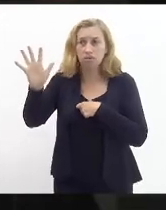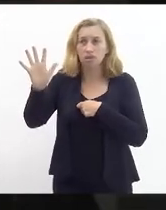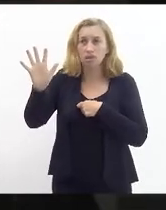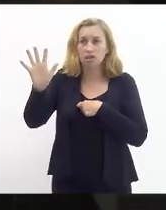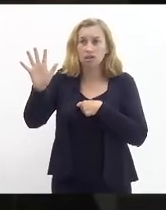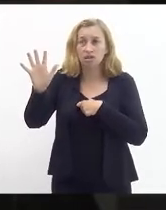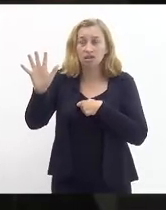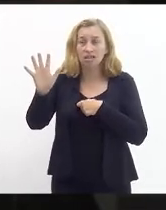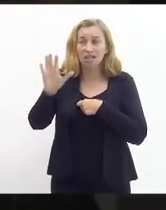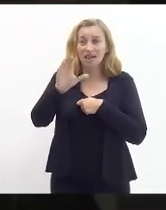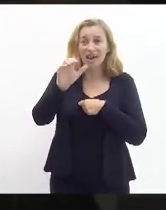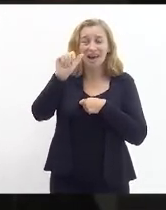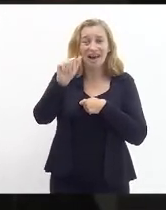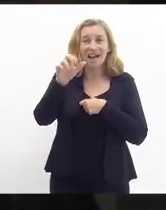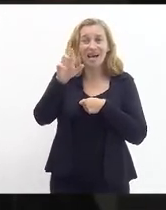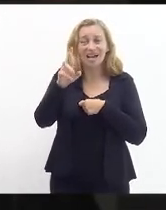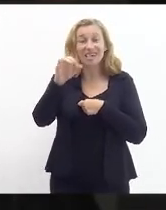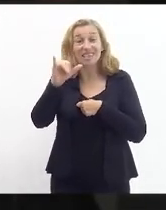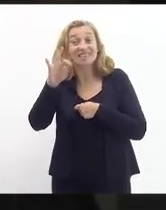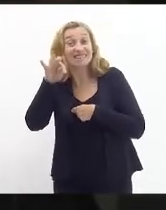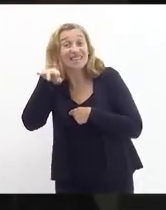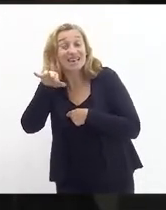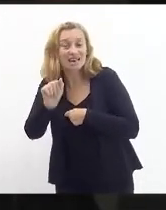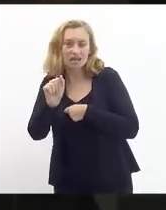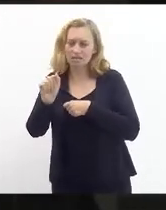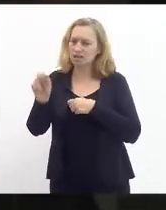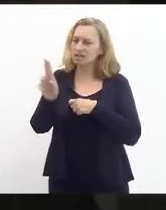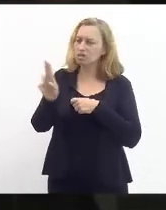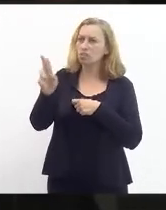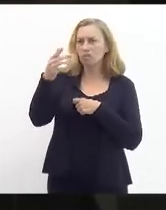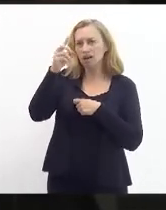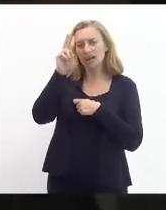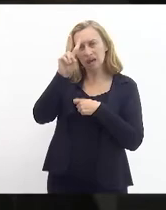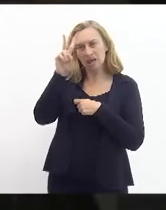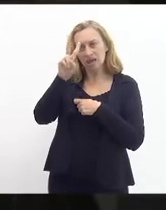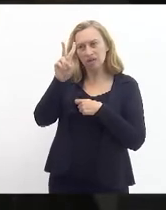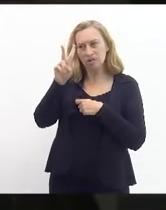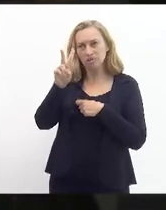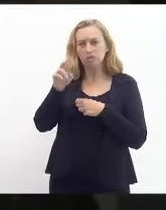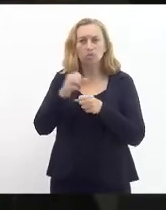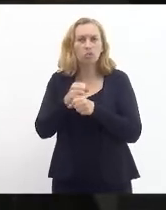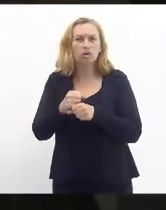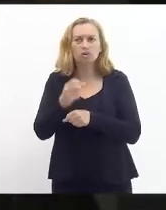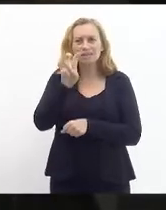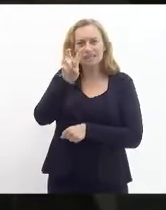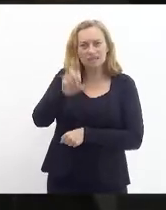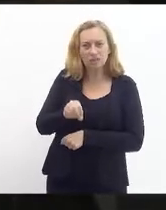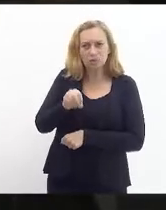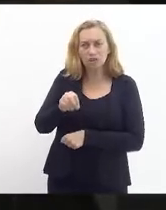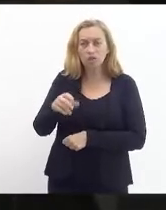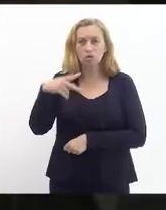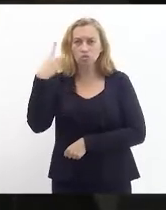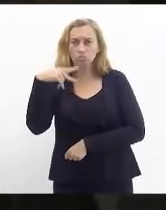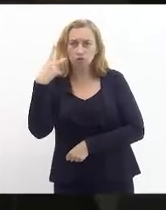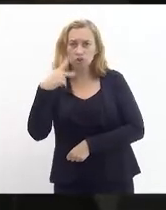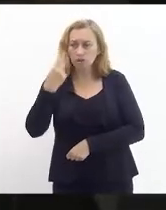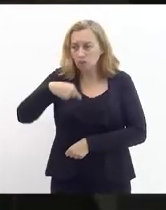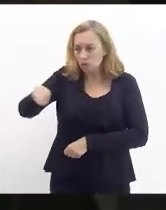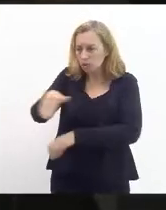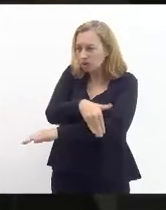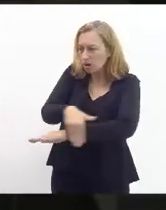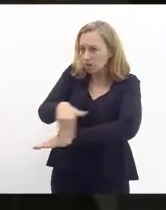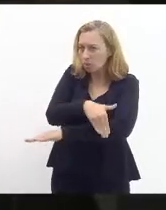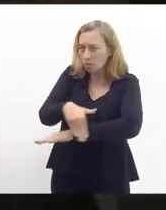lembro desse nome carestia na década de 50 os políticos em uma